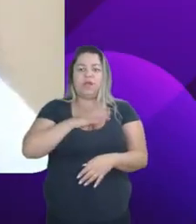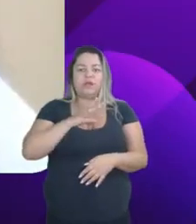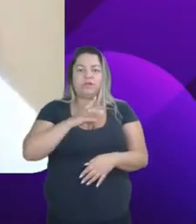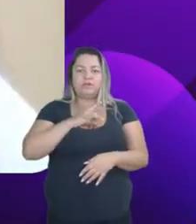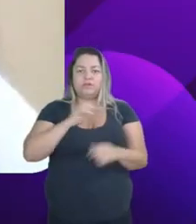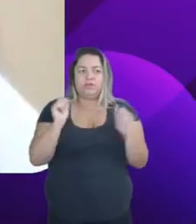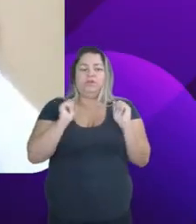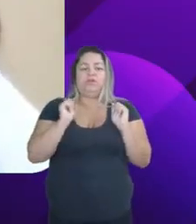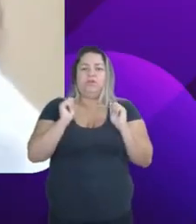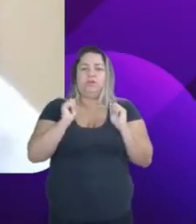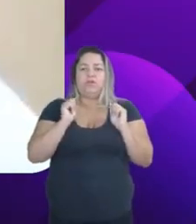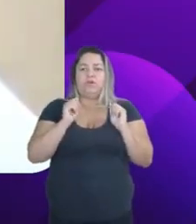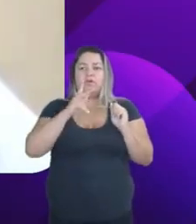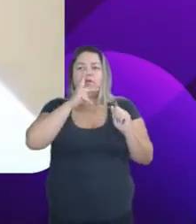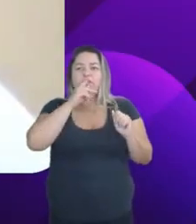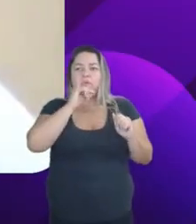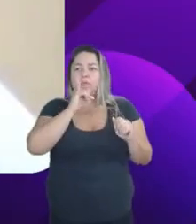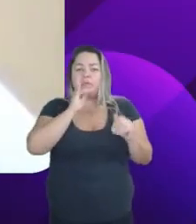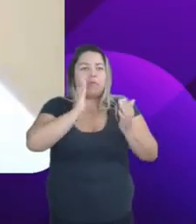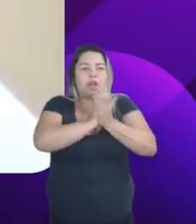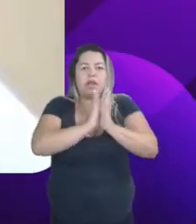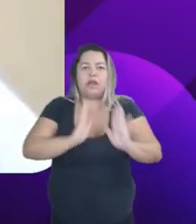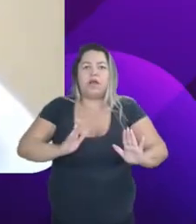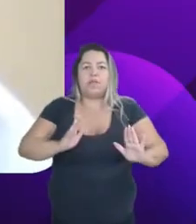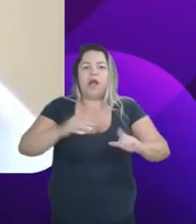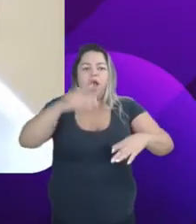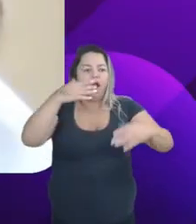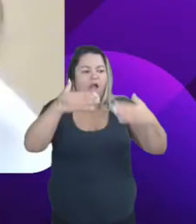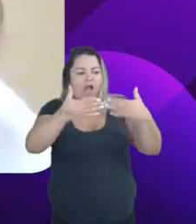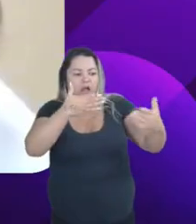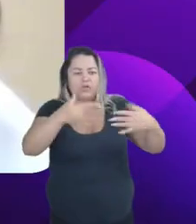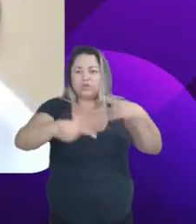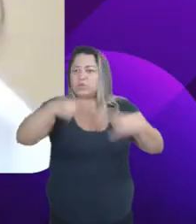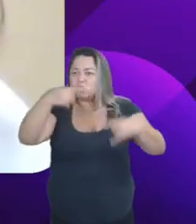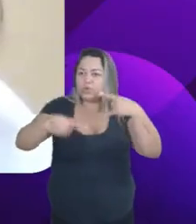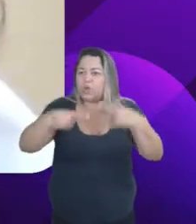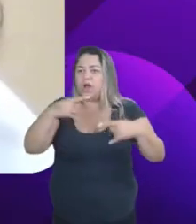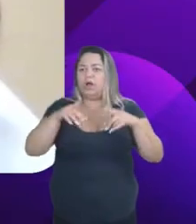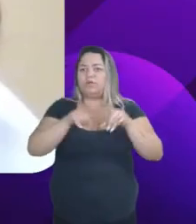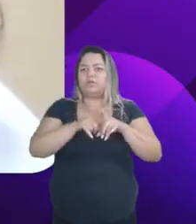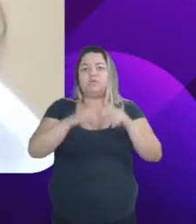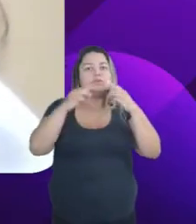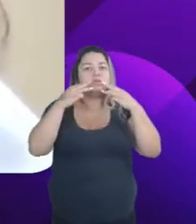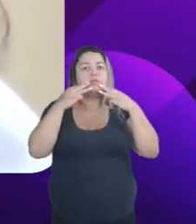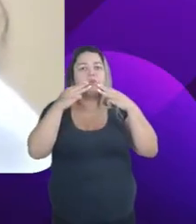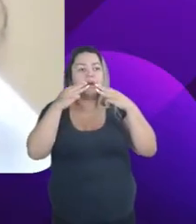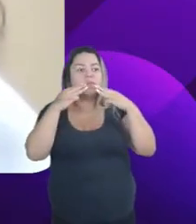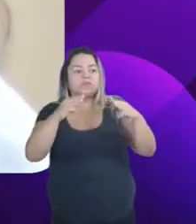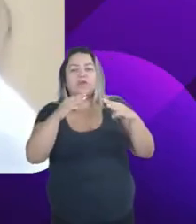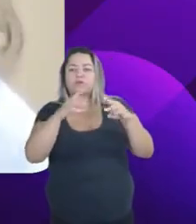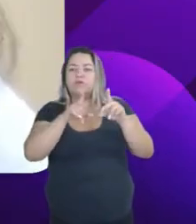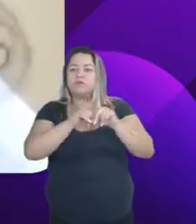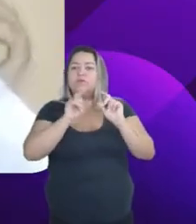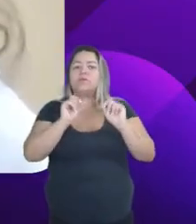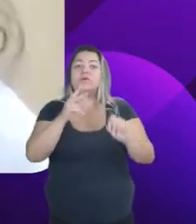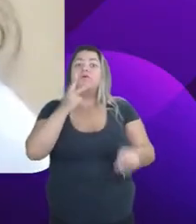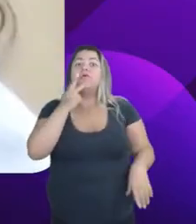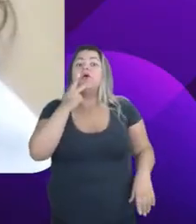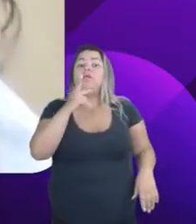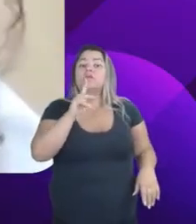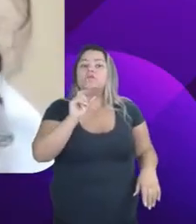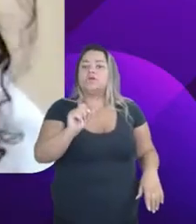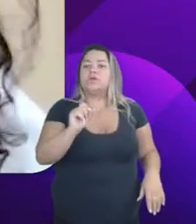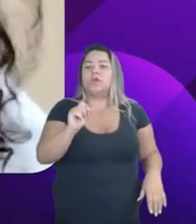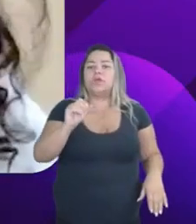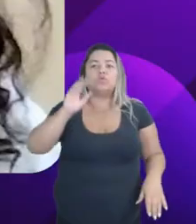da mesa que o cara dá para acabar a discussão? Aquele tapa é uma mensagem muito clara. Ele está falando para você: eu